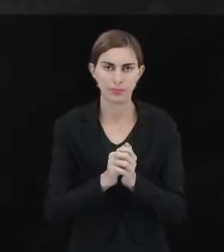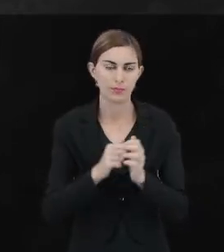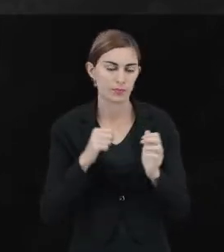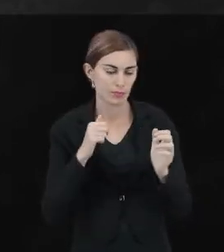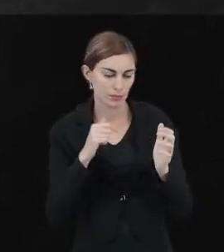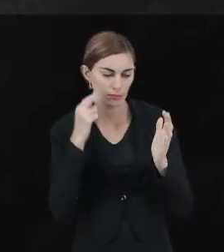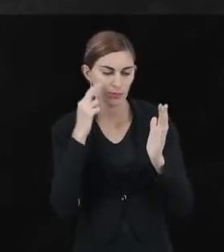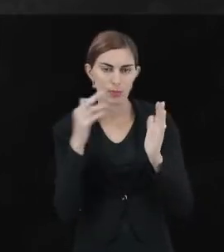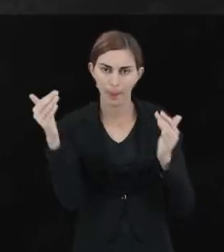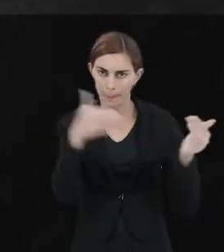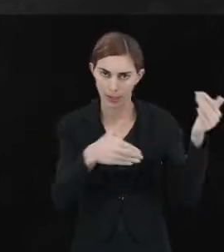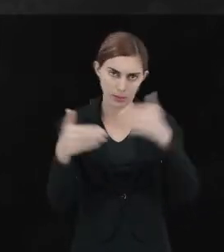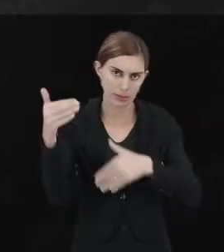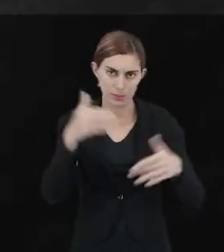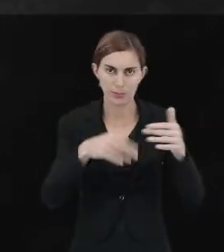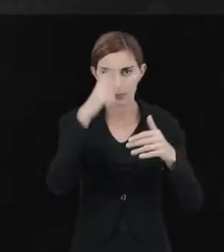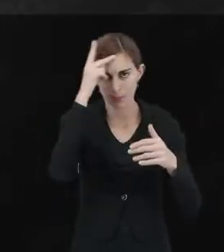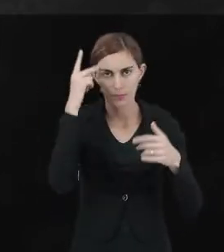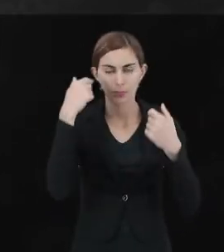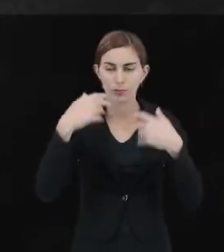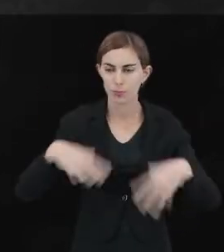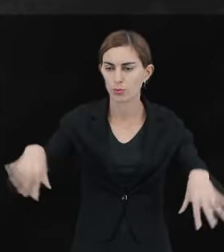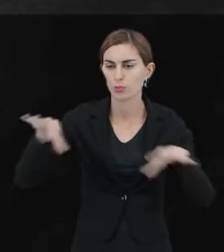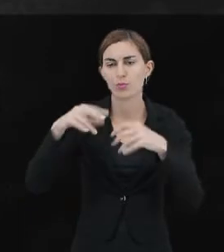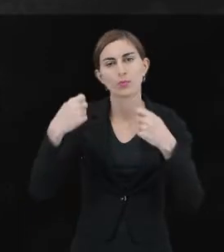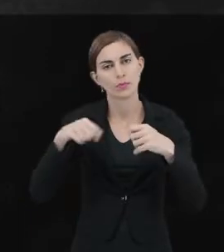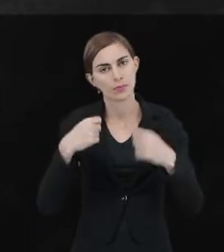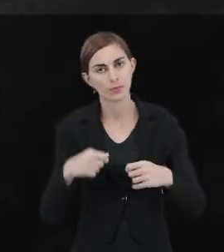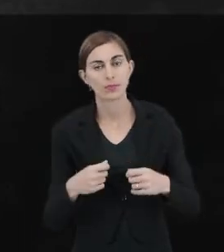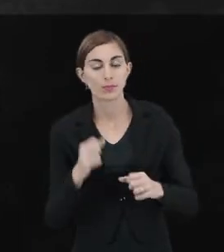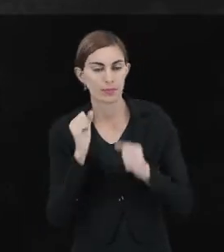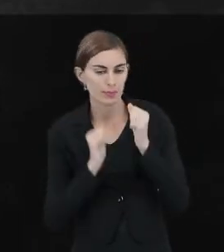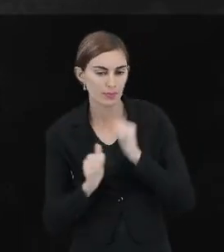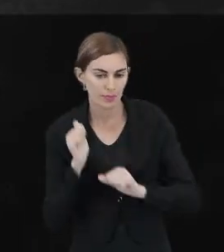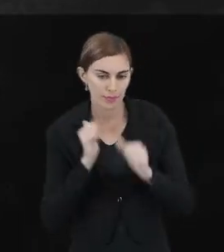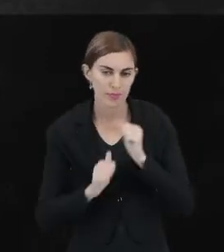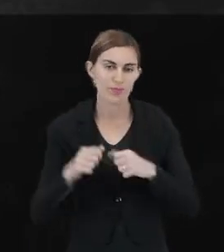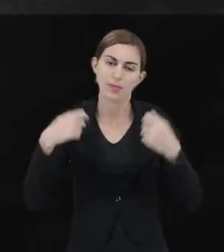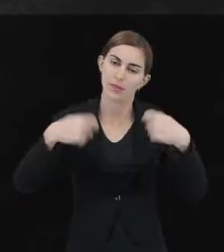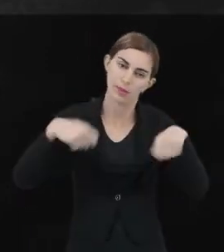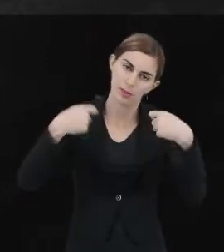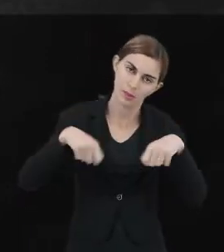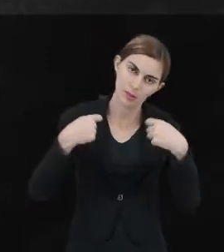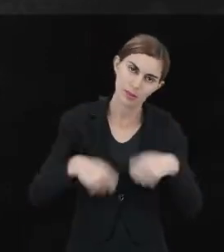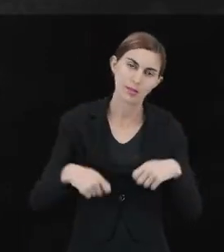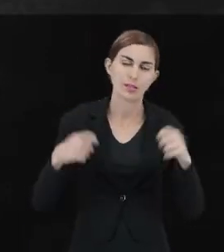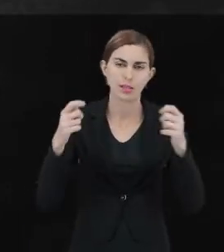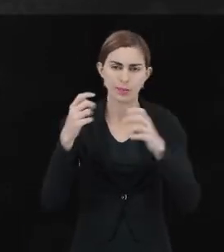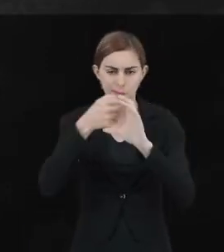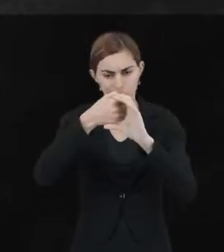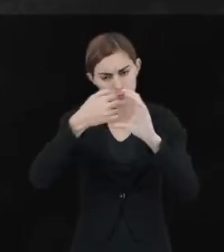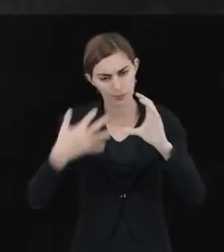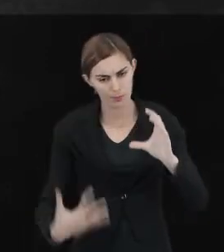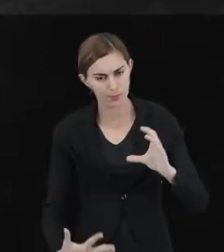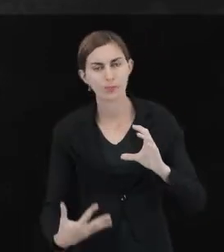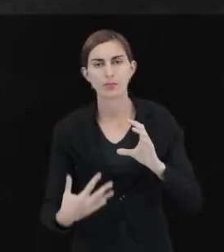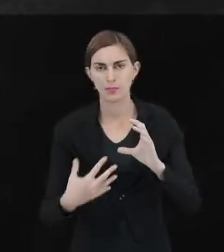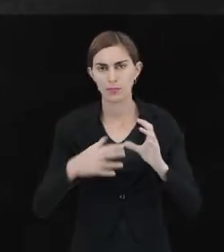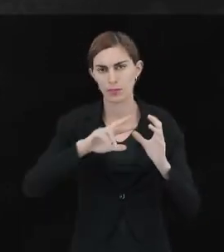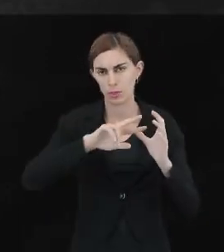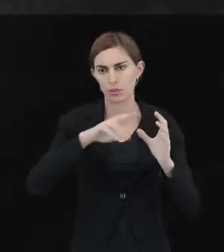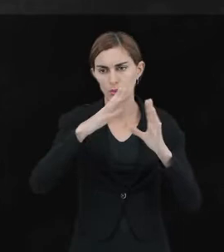para tanto, requer a participação de todos, de forma a traduzir as expectativas, necessidades e características